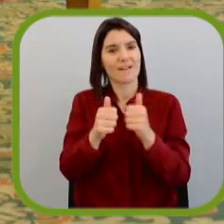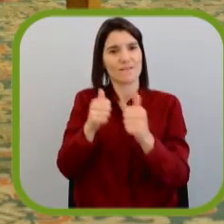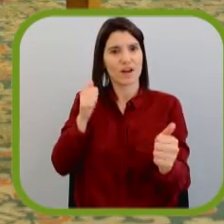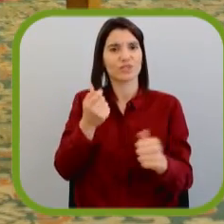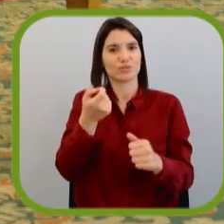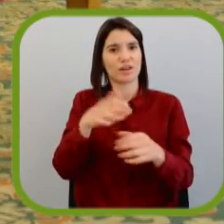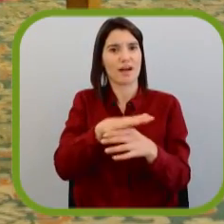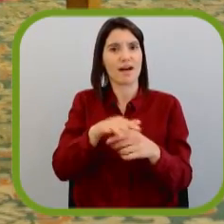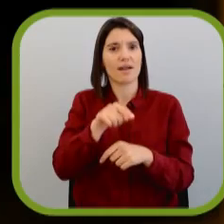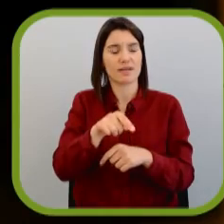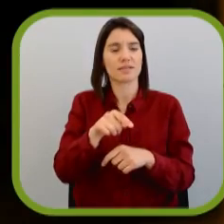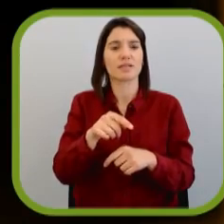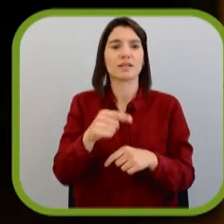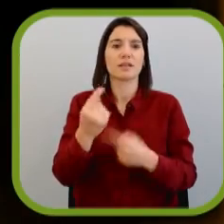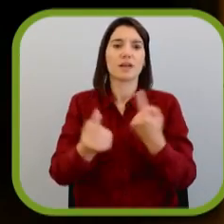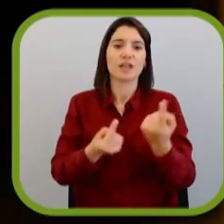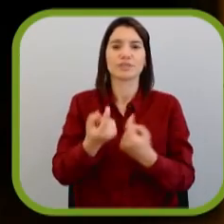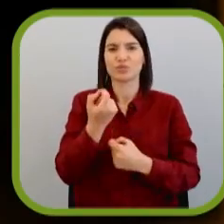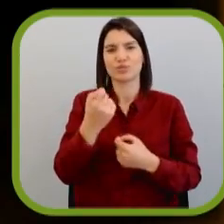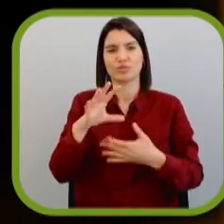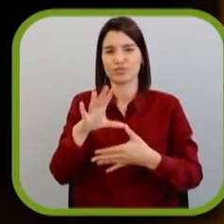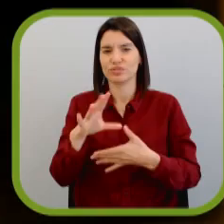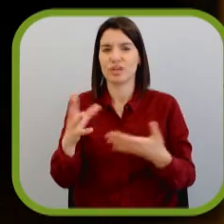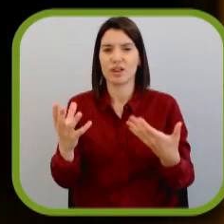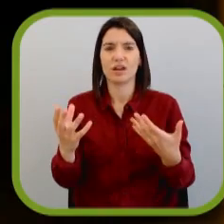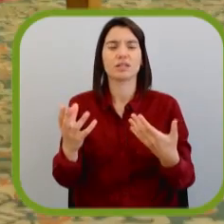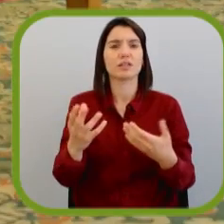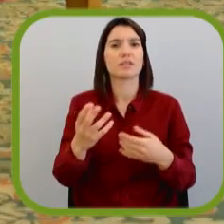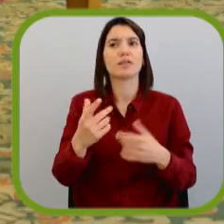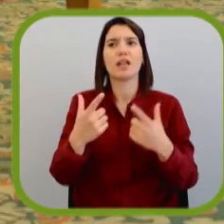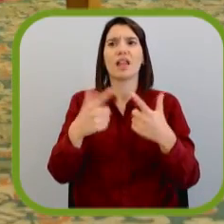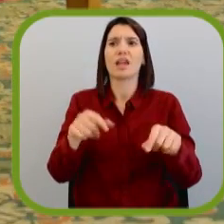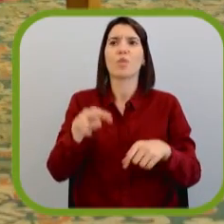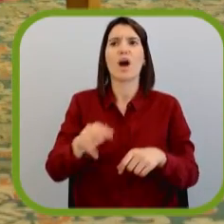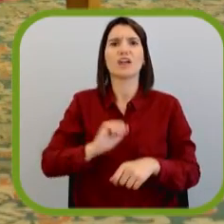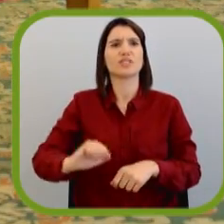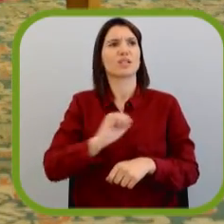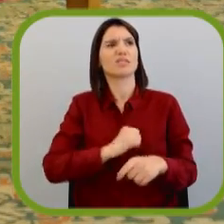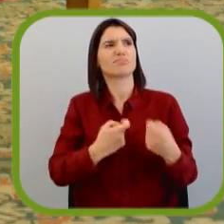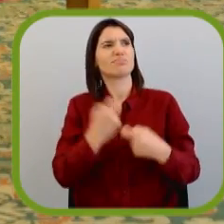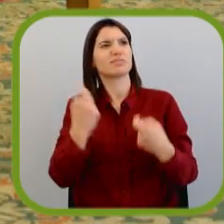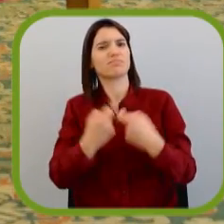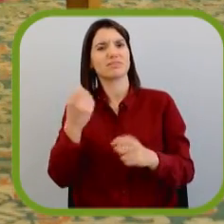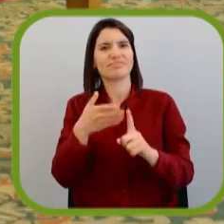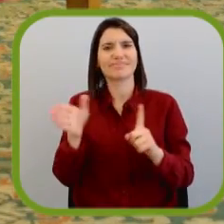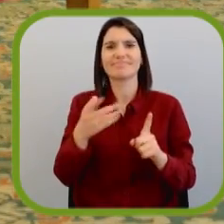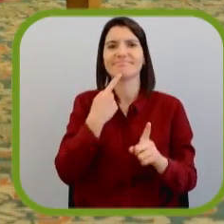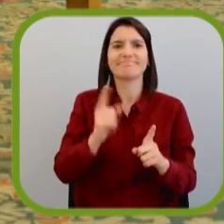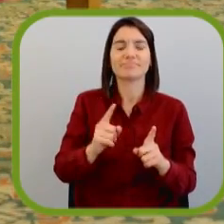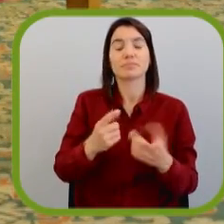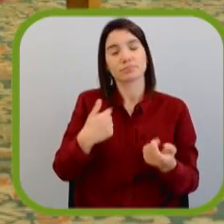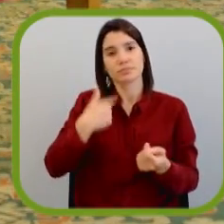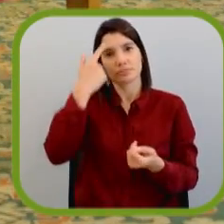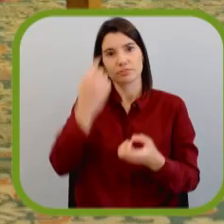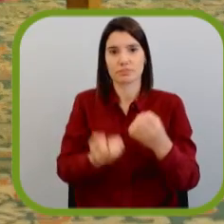um bocadinho desta área. Acho que é uma área, por vezes, um bocado chata, que não fala com a nossa linguagem, e foi mesmo por isso que eu